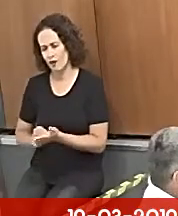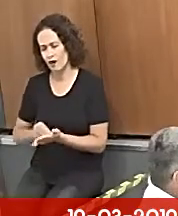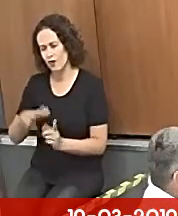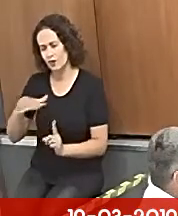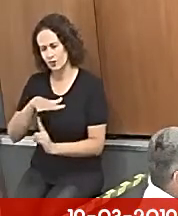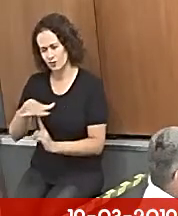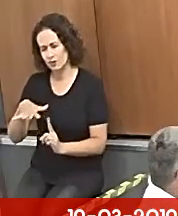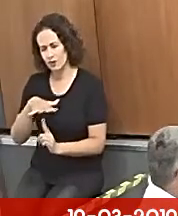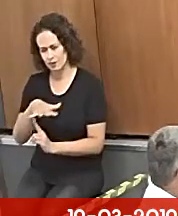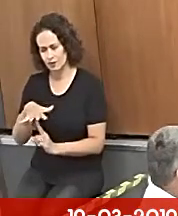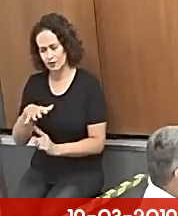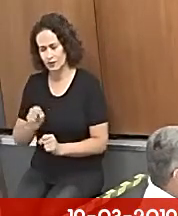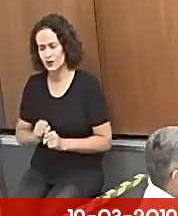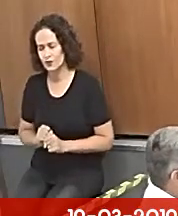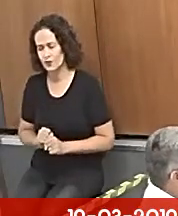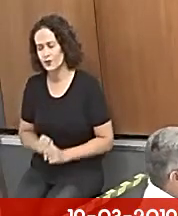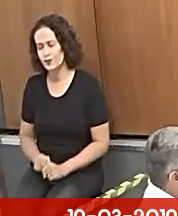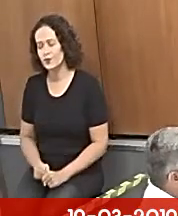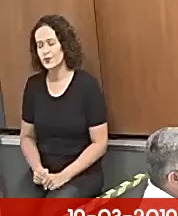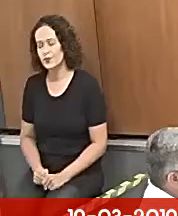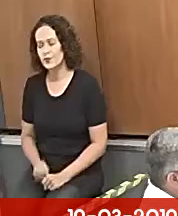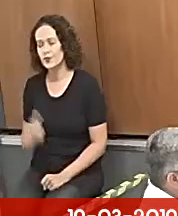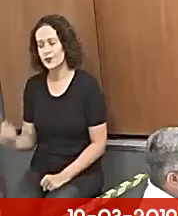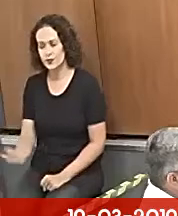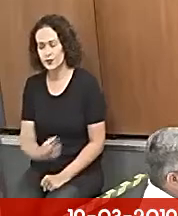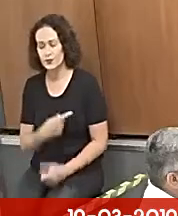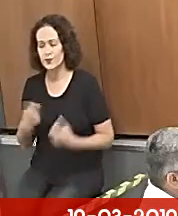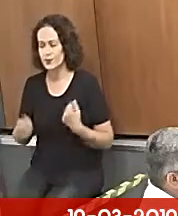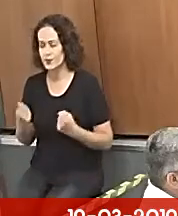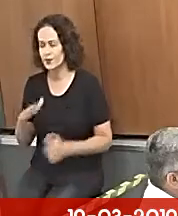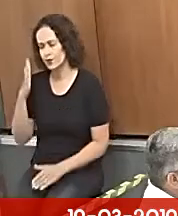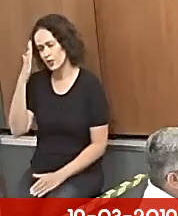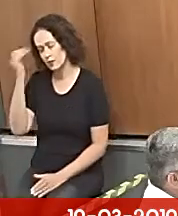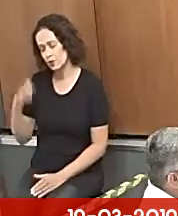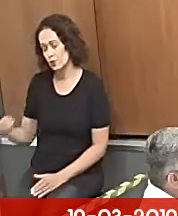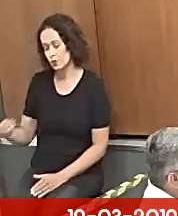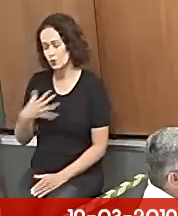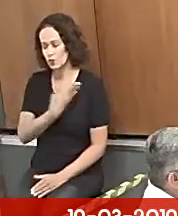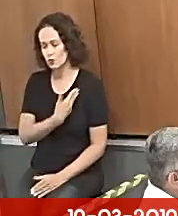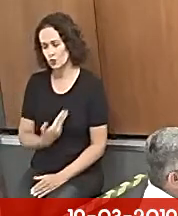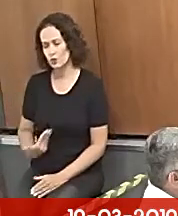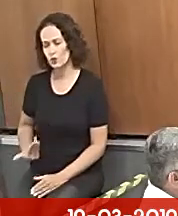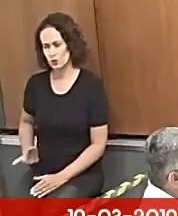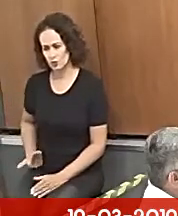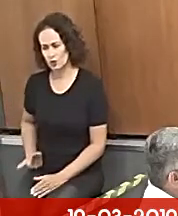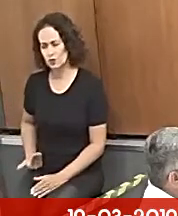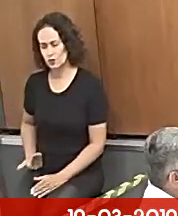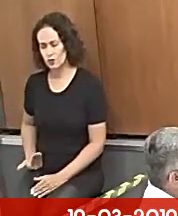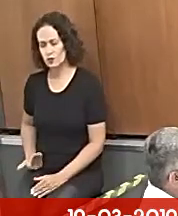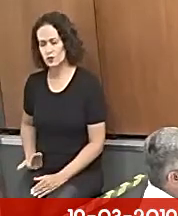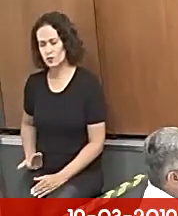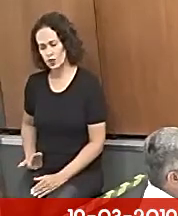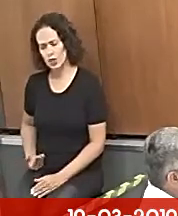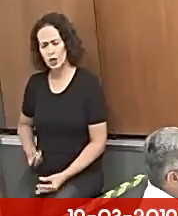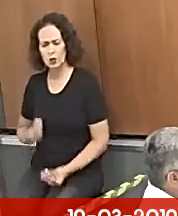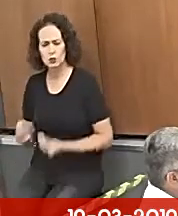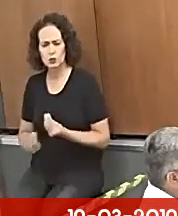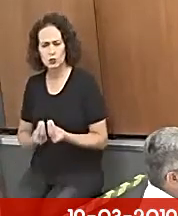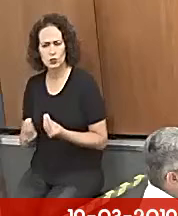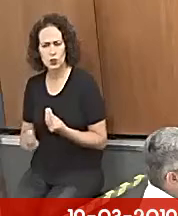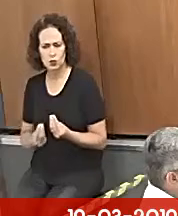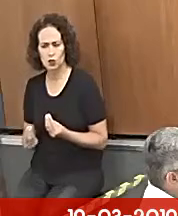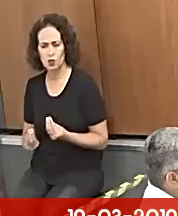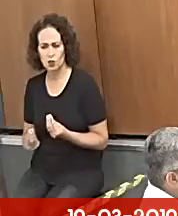deputado é a gente precisa saber do novo governo é como é que ele vai